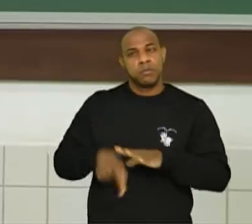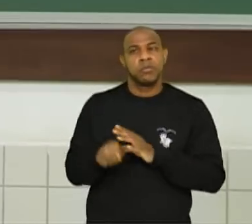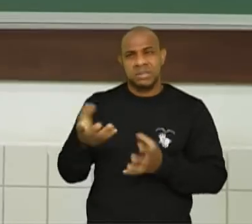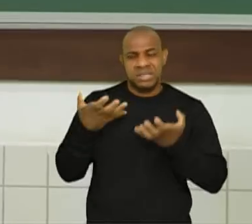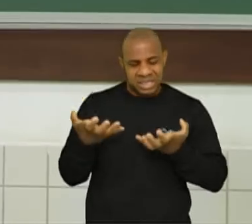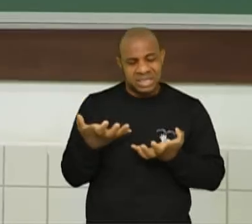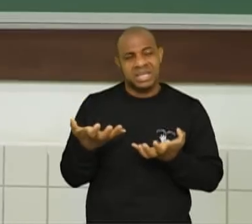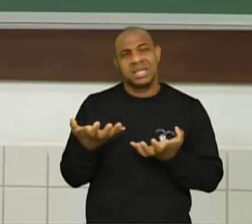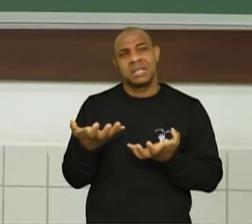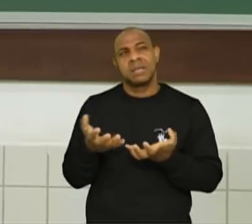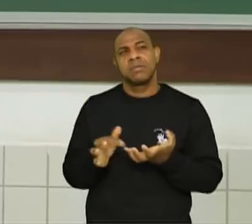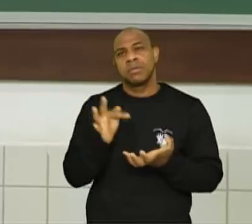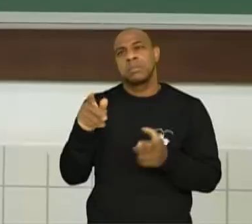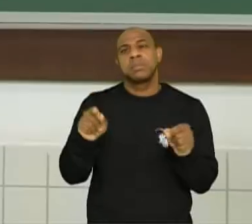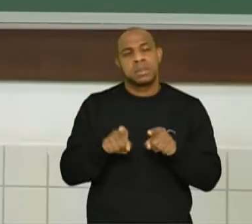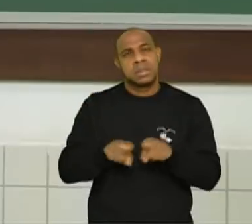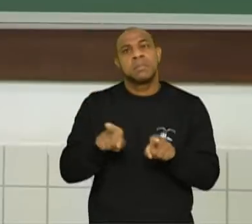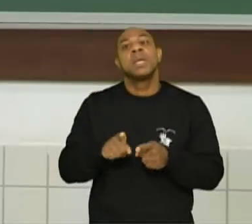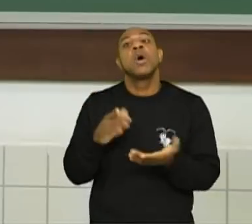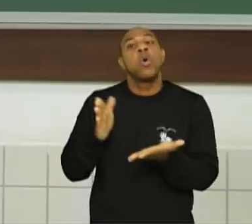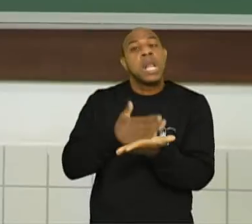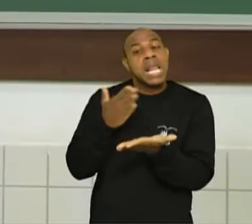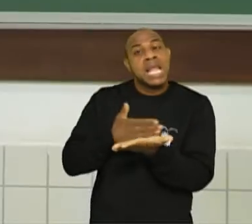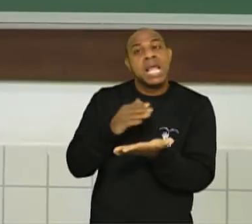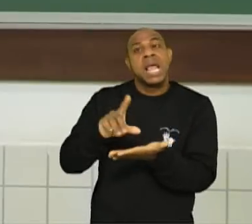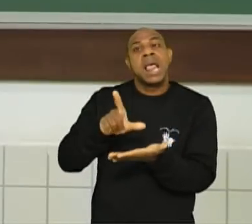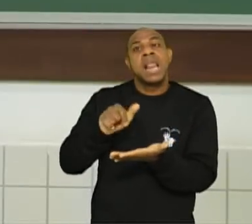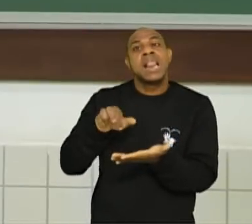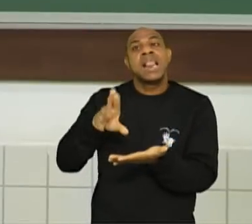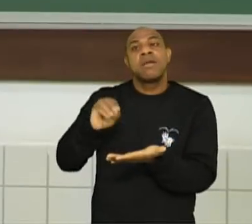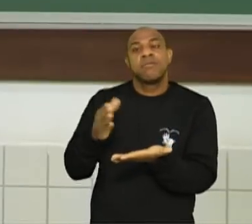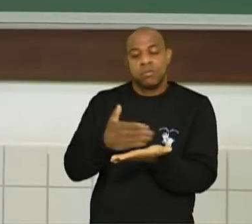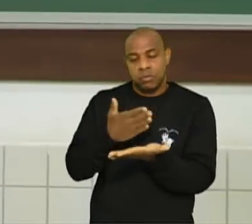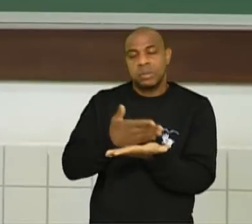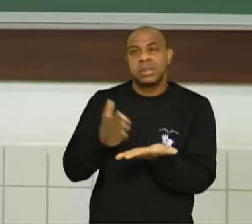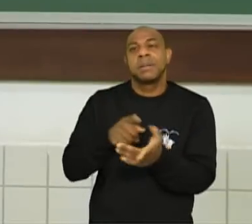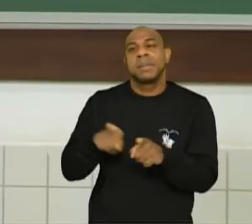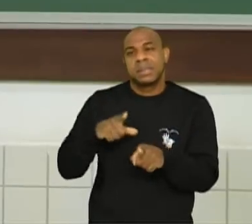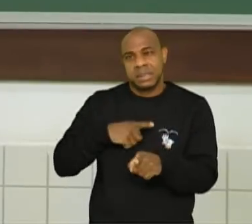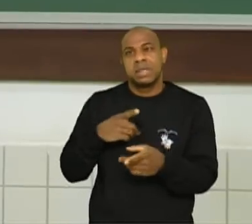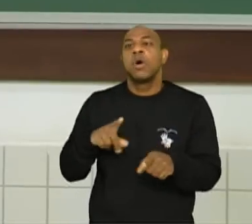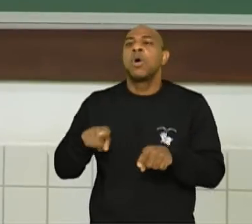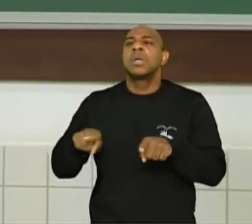queira ter, você pode pegar pelo teu livro didático, também em outros materiais da